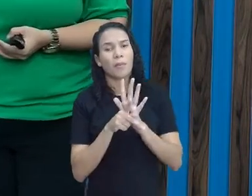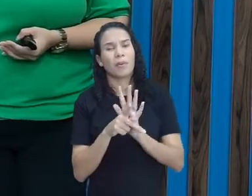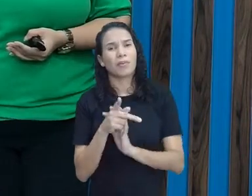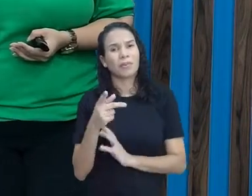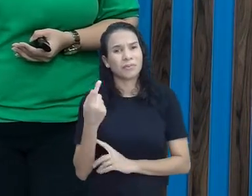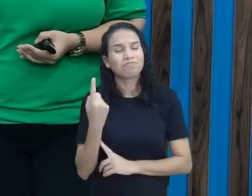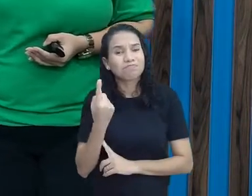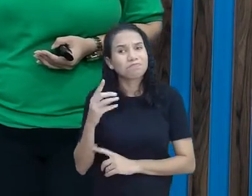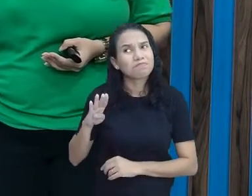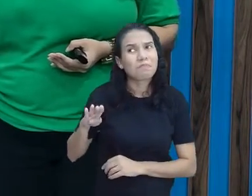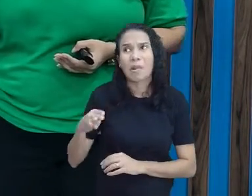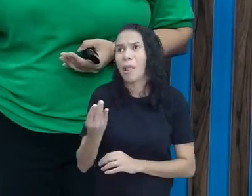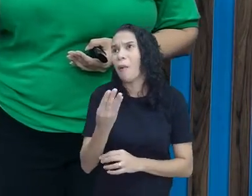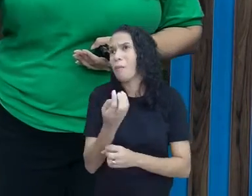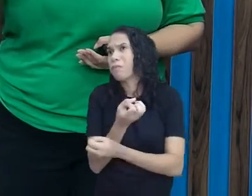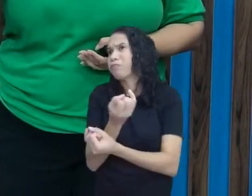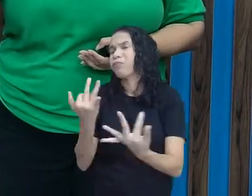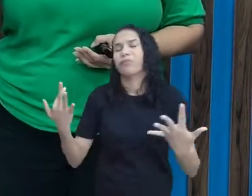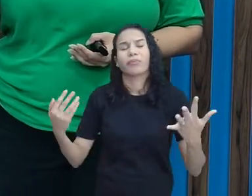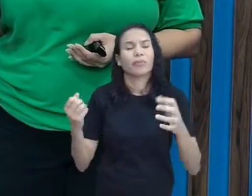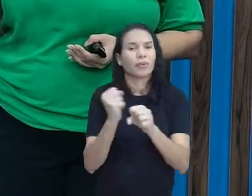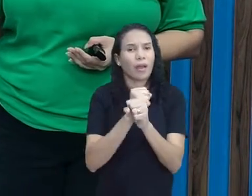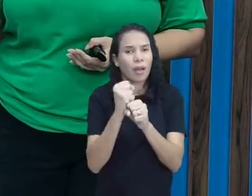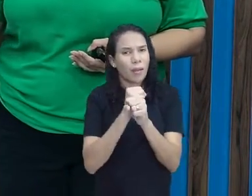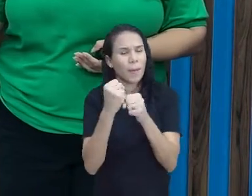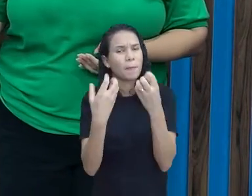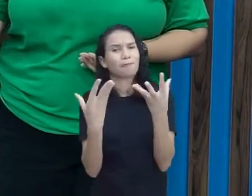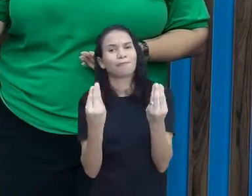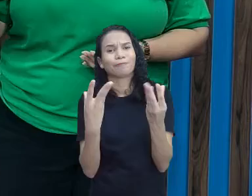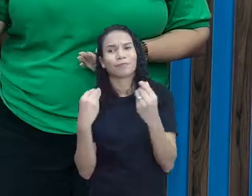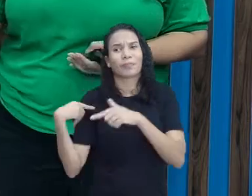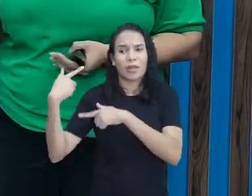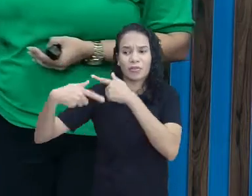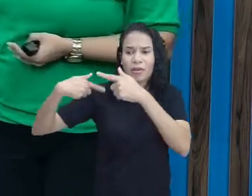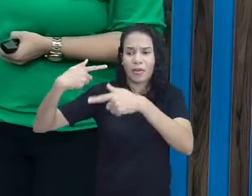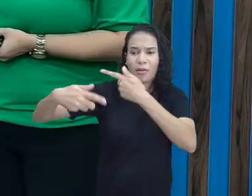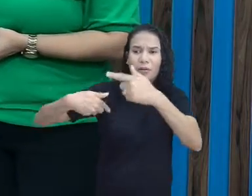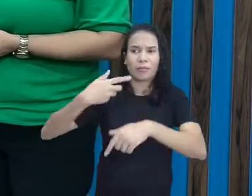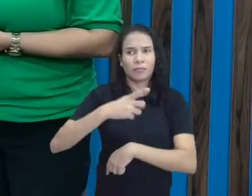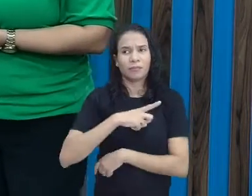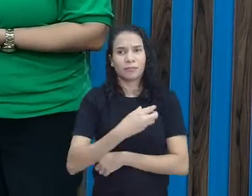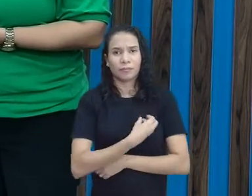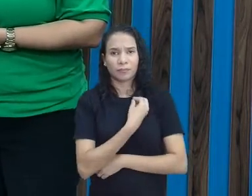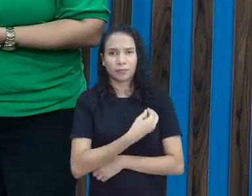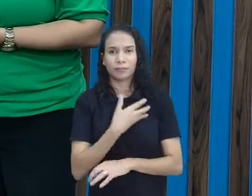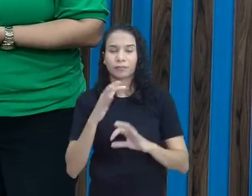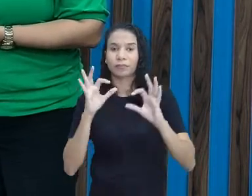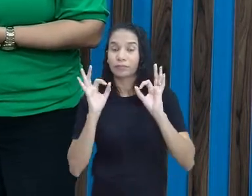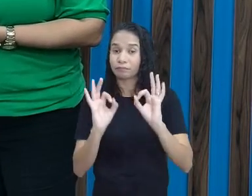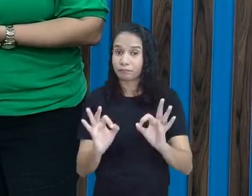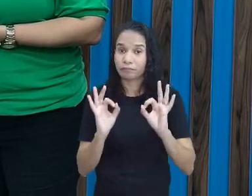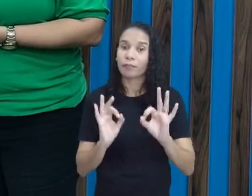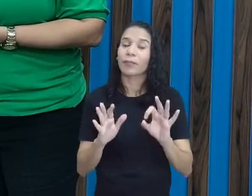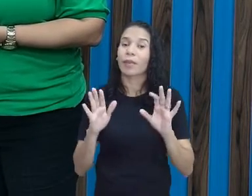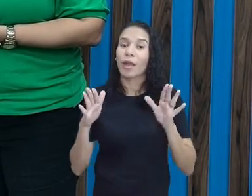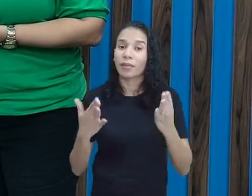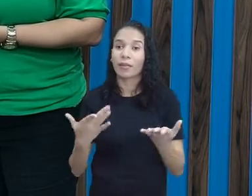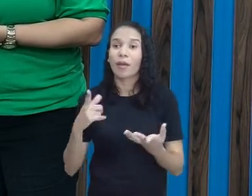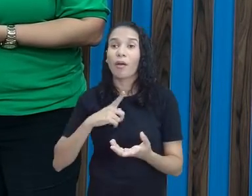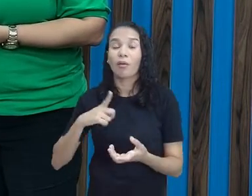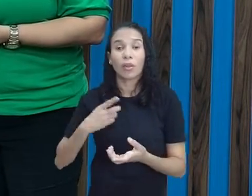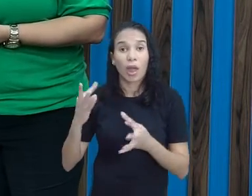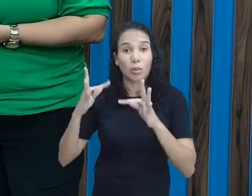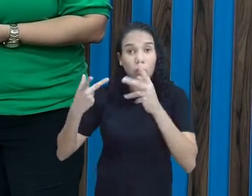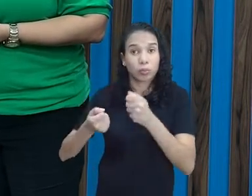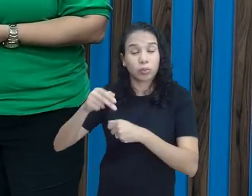uma estrela, gente, são bilhões de anos. Então, são muitas gerações aí de seres vivos, tá certo? Então, quando esse combustível